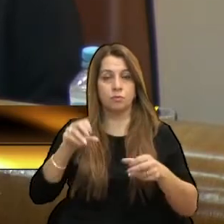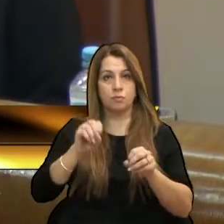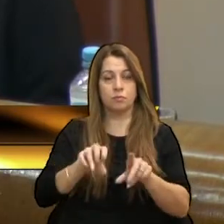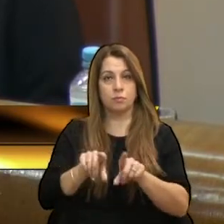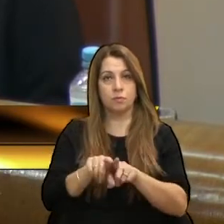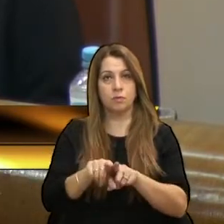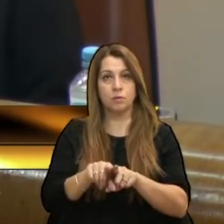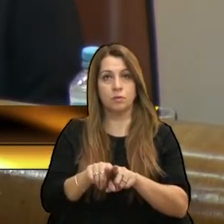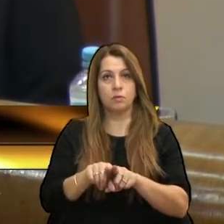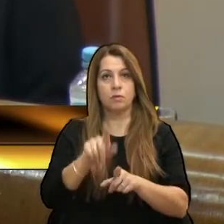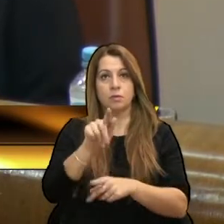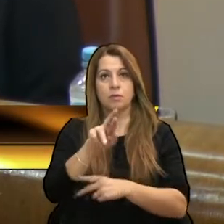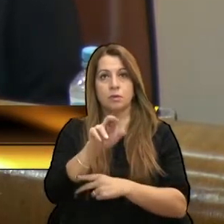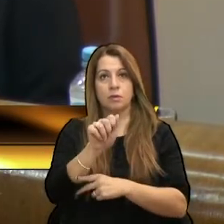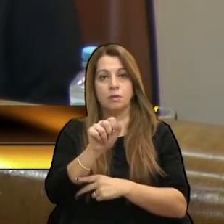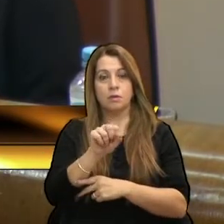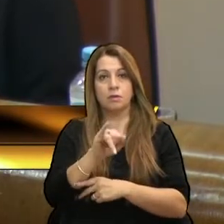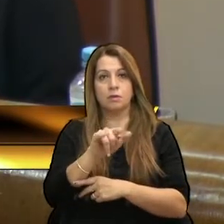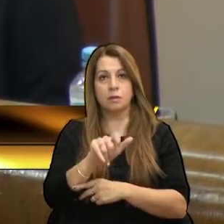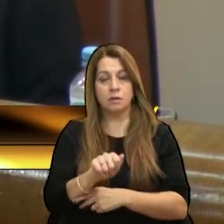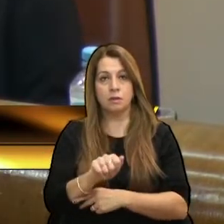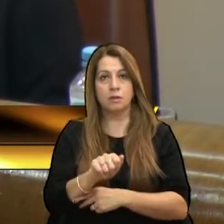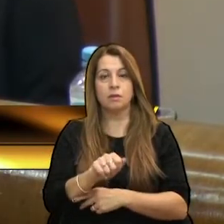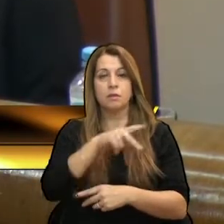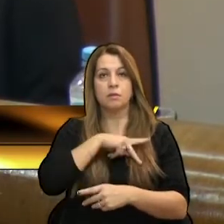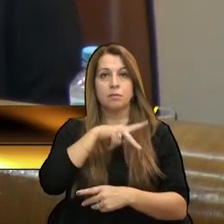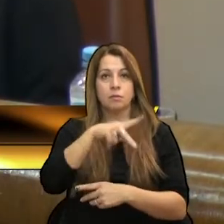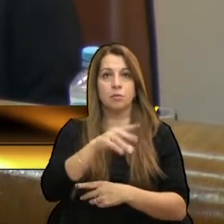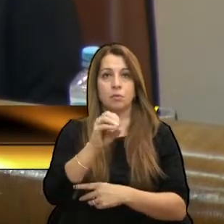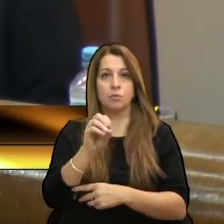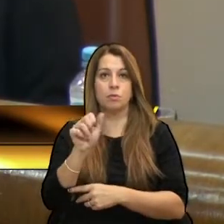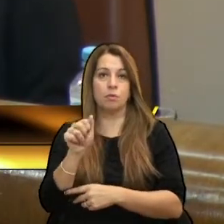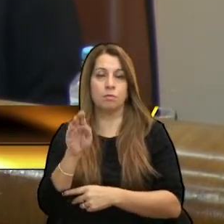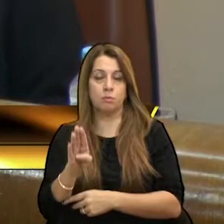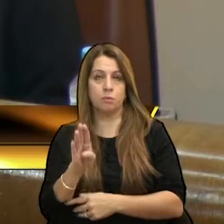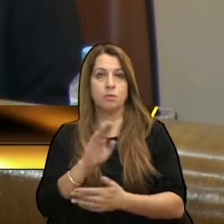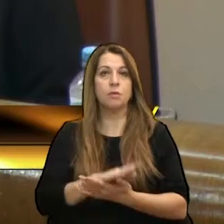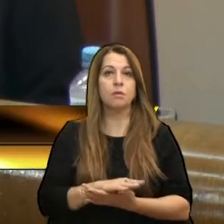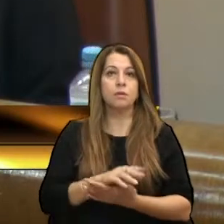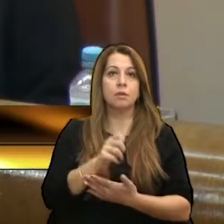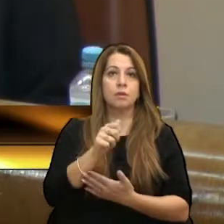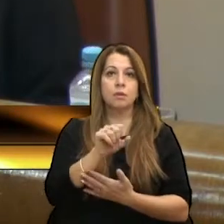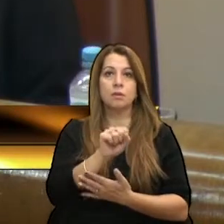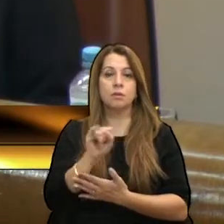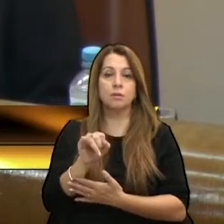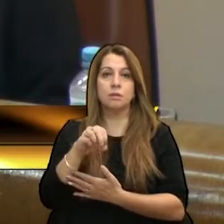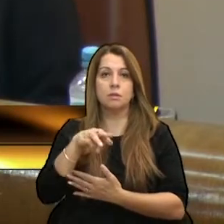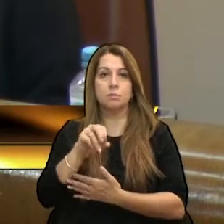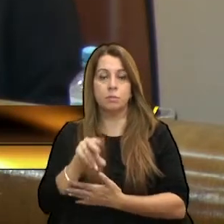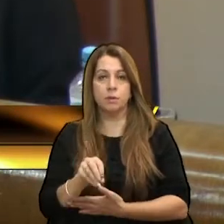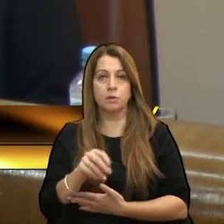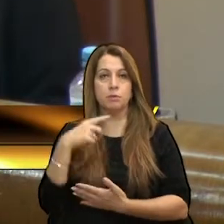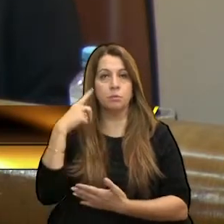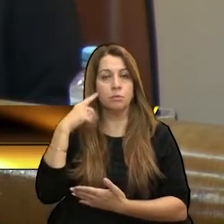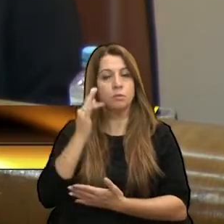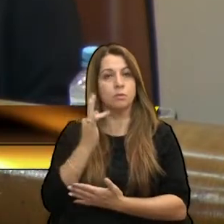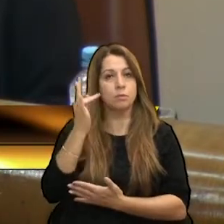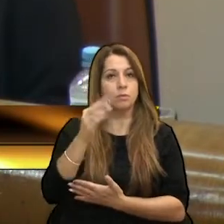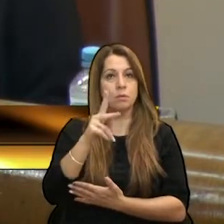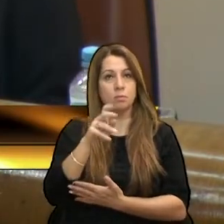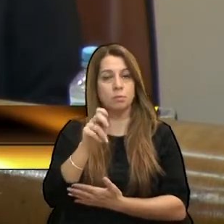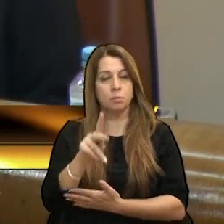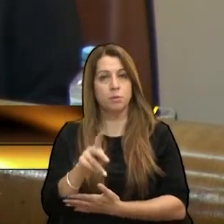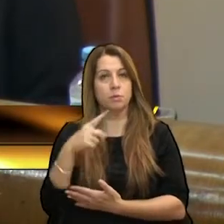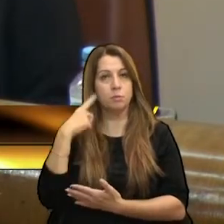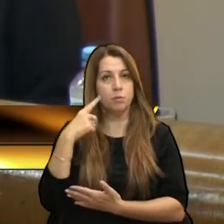educação. Graziela Cardoso Vanim, presidente da OAB. Assis Melo, deputado federal. Pepe